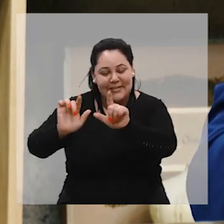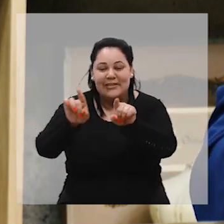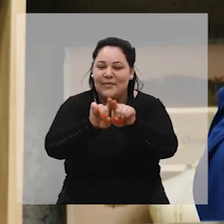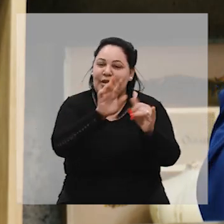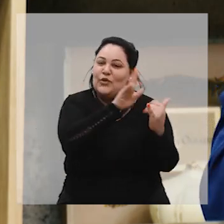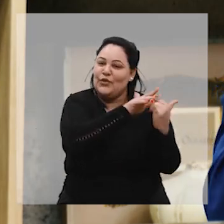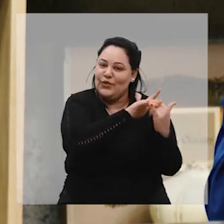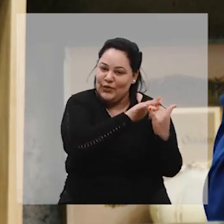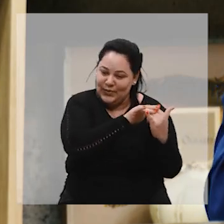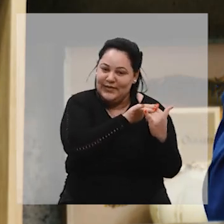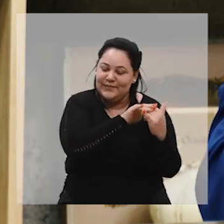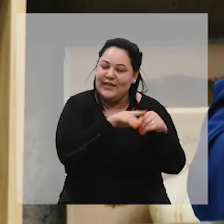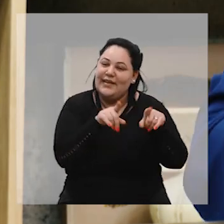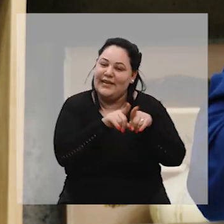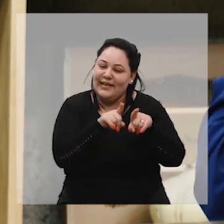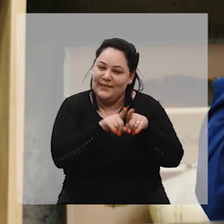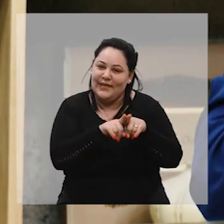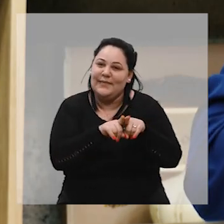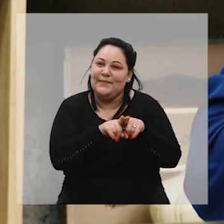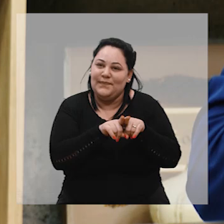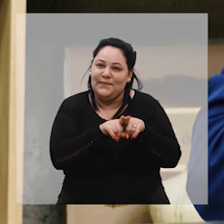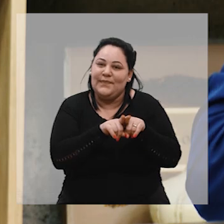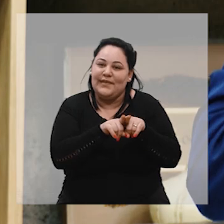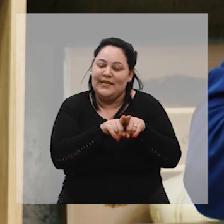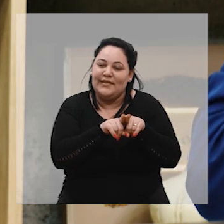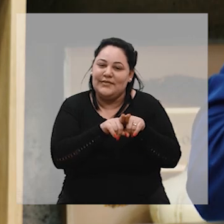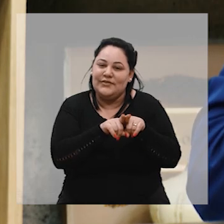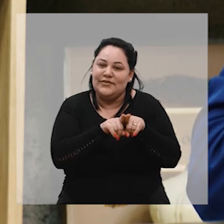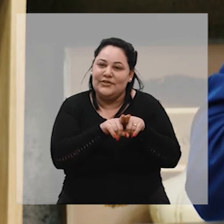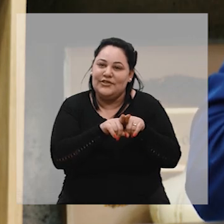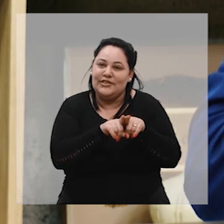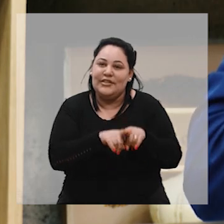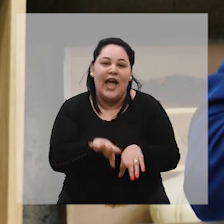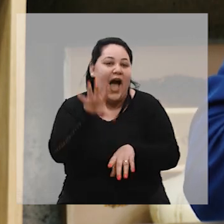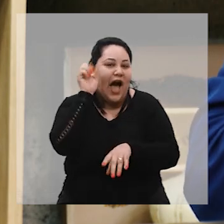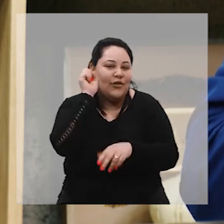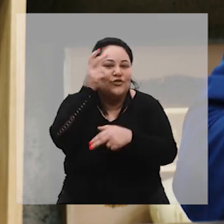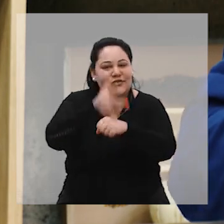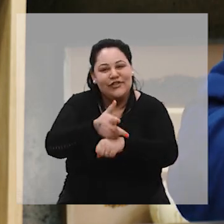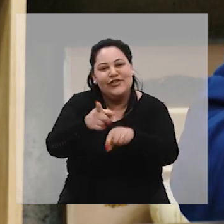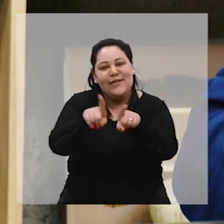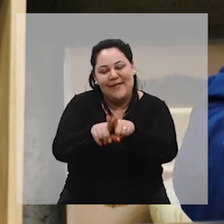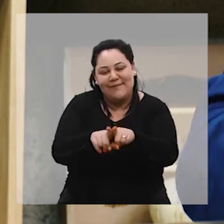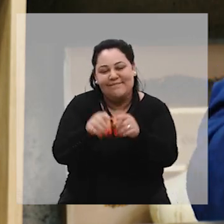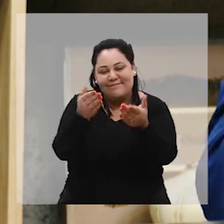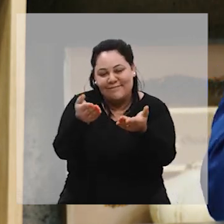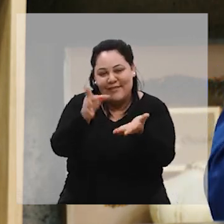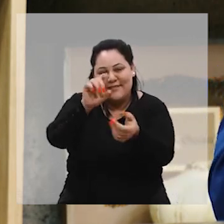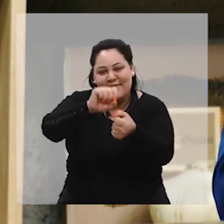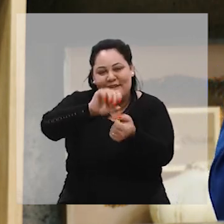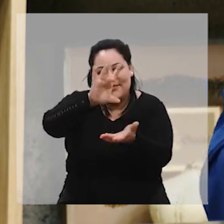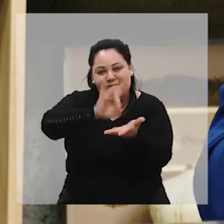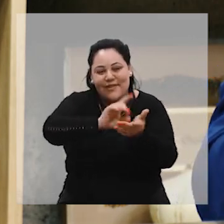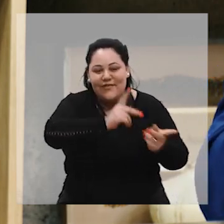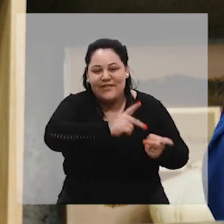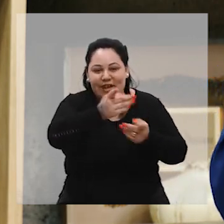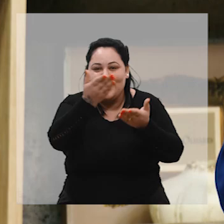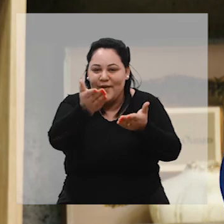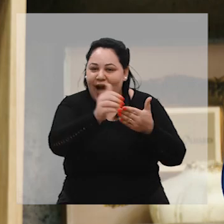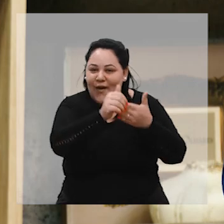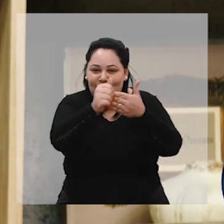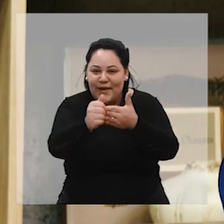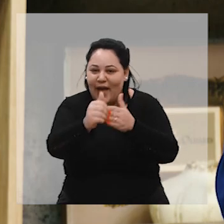16, também no YouTube, dos nossos canais de streams de áudio e também de vídeo. Faço o convite para você